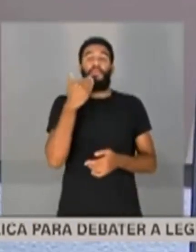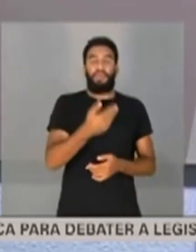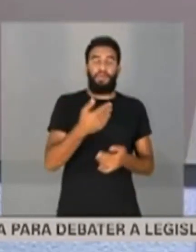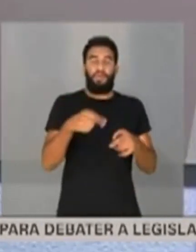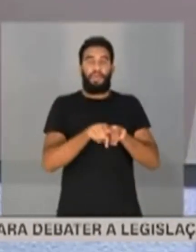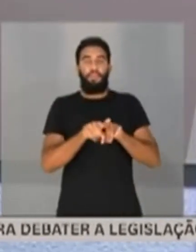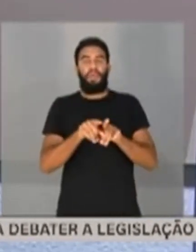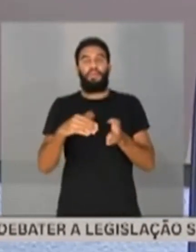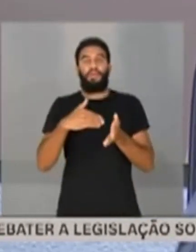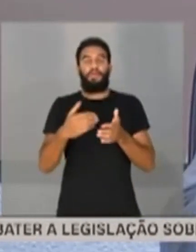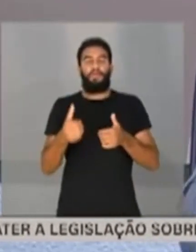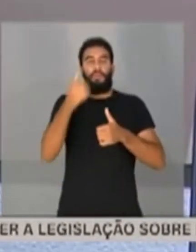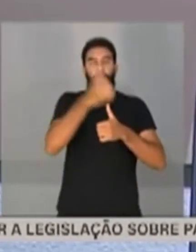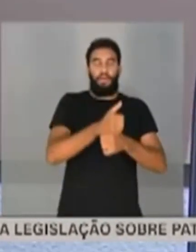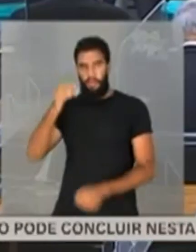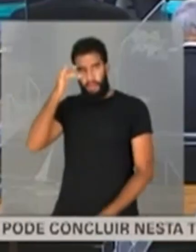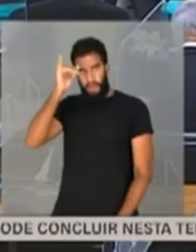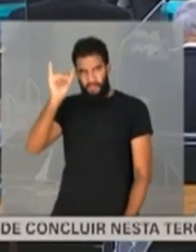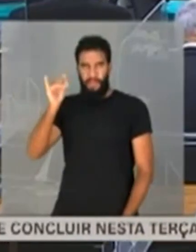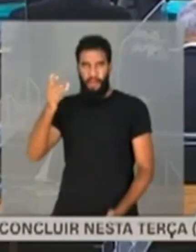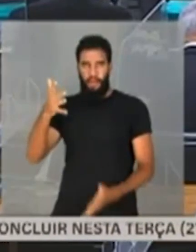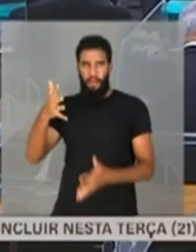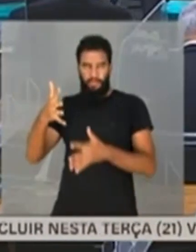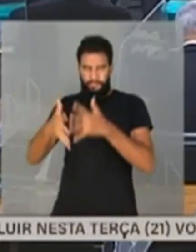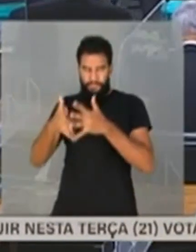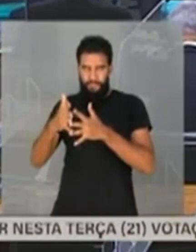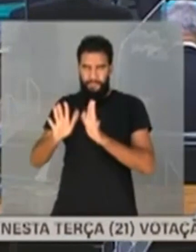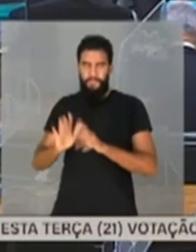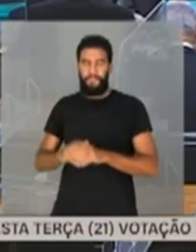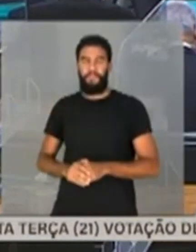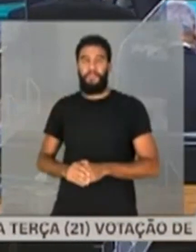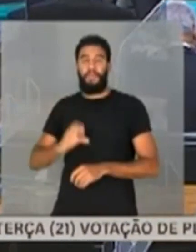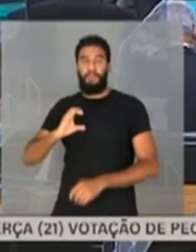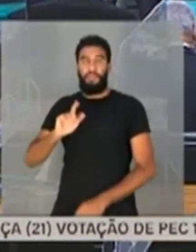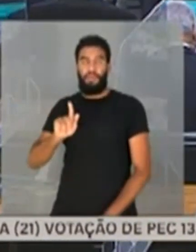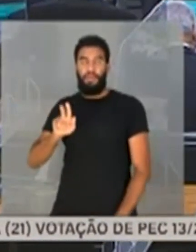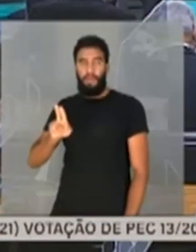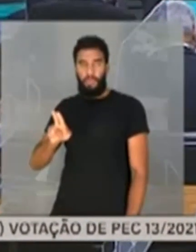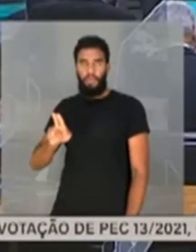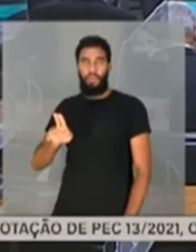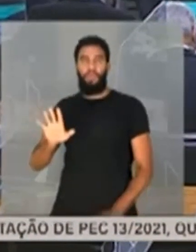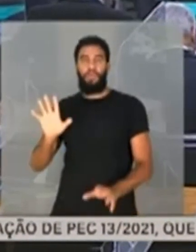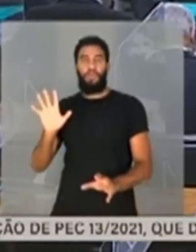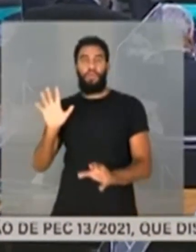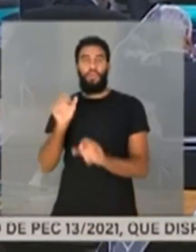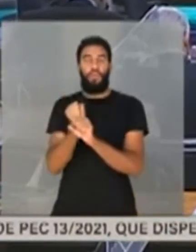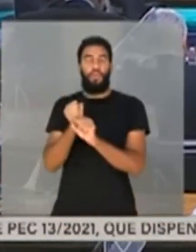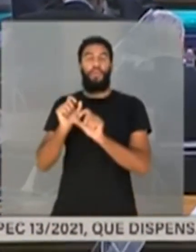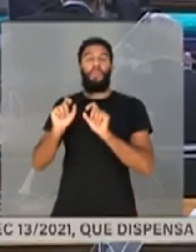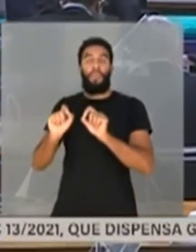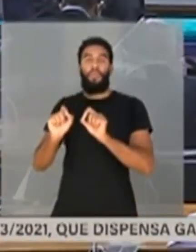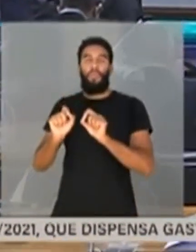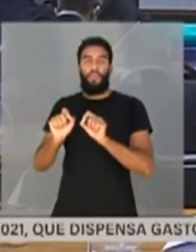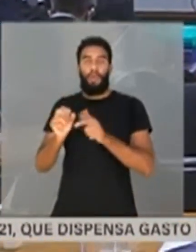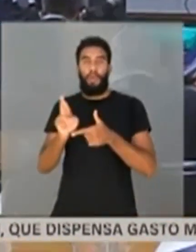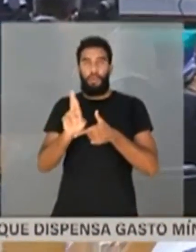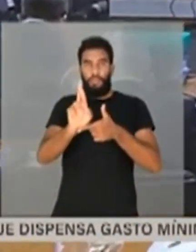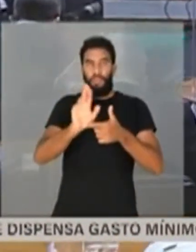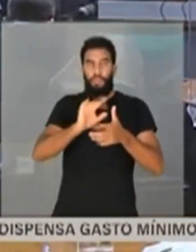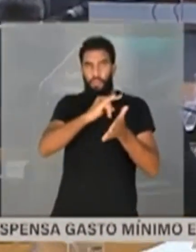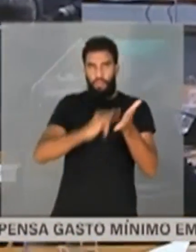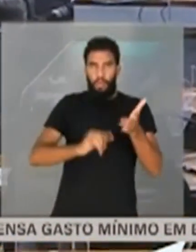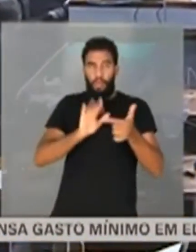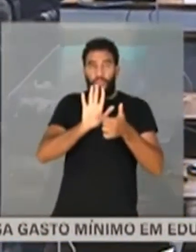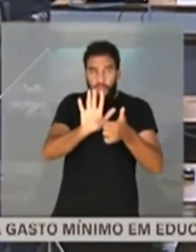vacilo do órgão ou sua cumplicidade. Então, a CGU concluiu que as novas procurações apresentadas